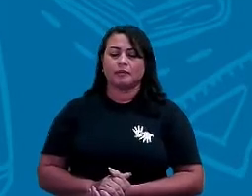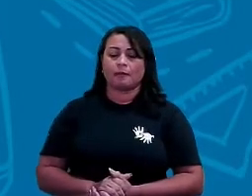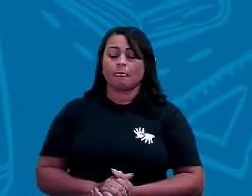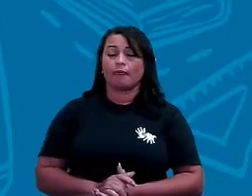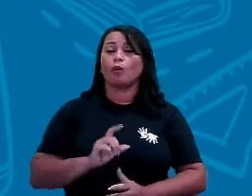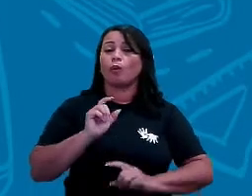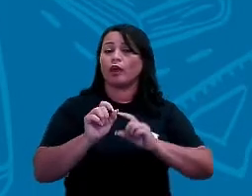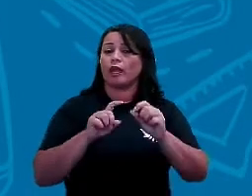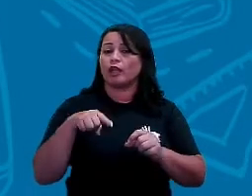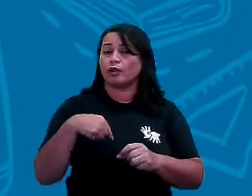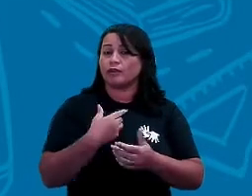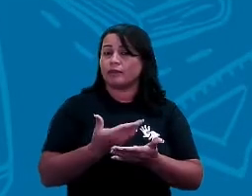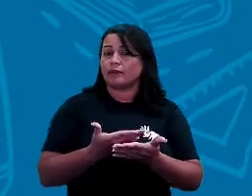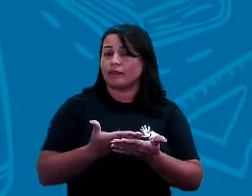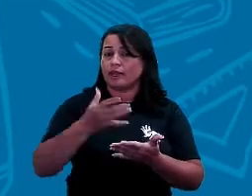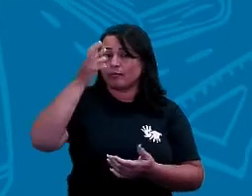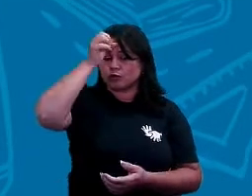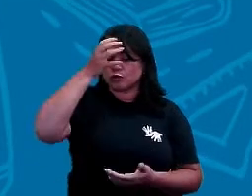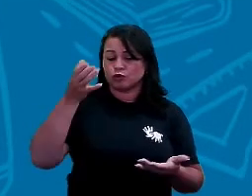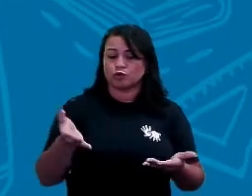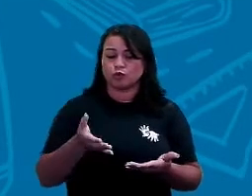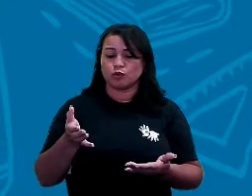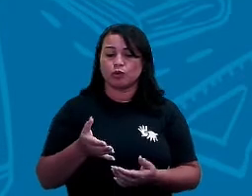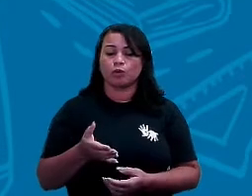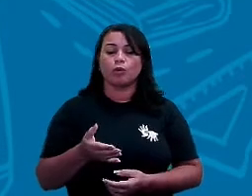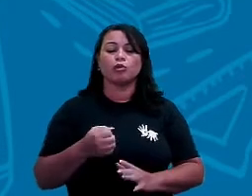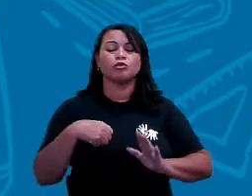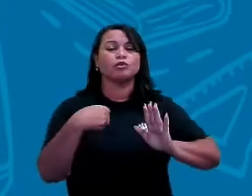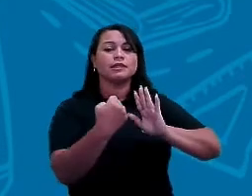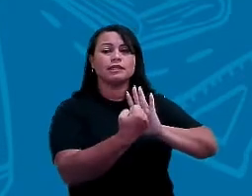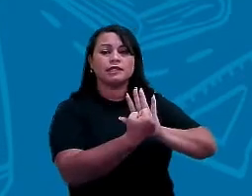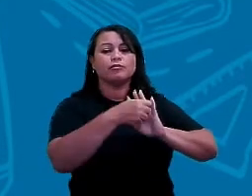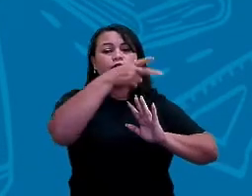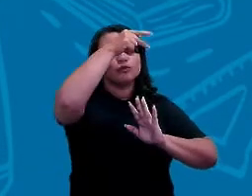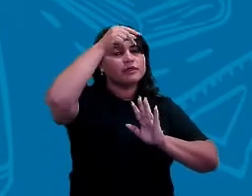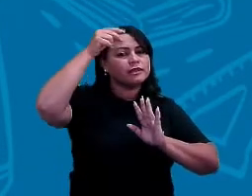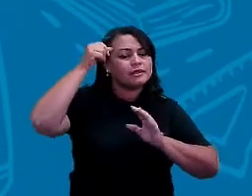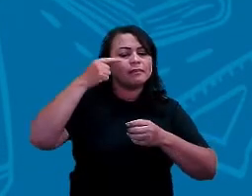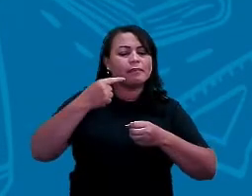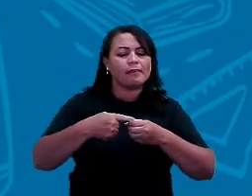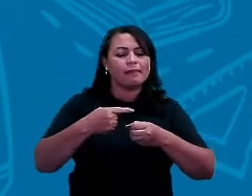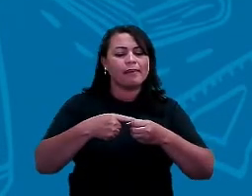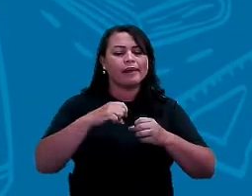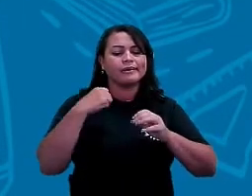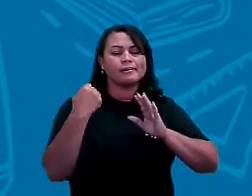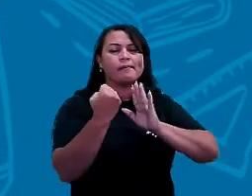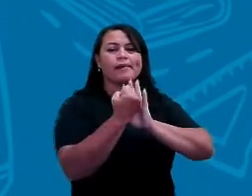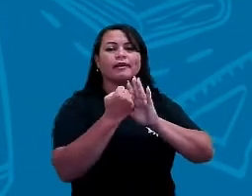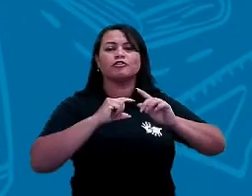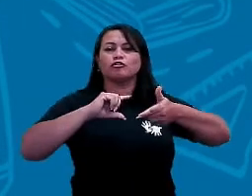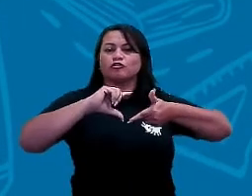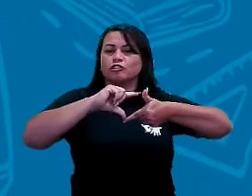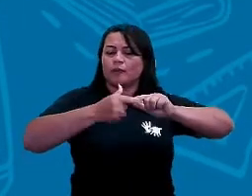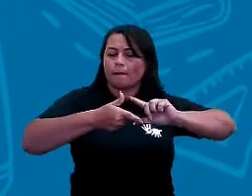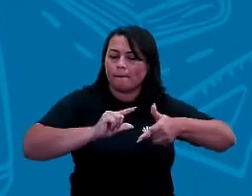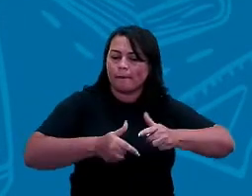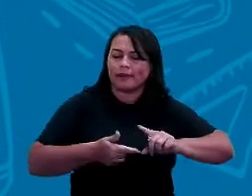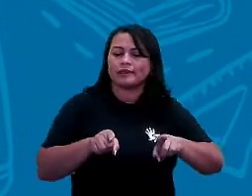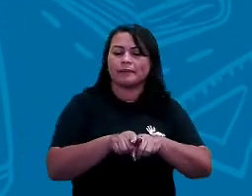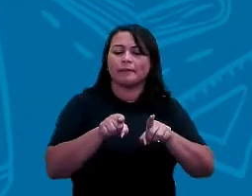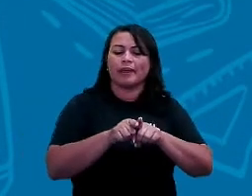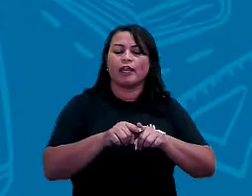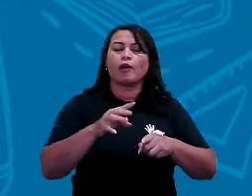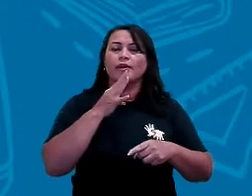que foi que nós aprendemos hoje? Os símbolos municipais, as figuras geométricas nós relembramos, conhecemos